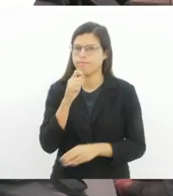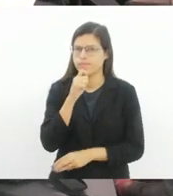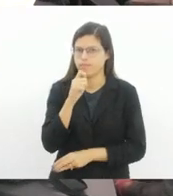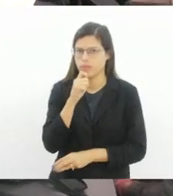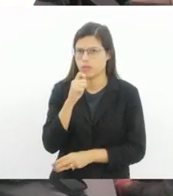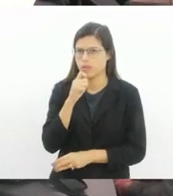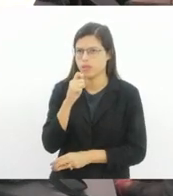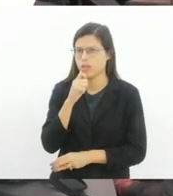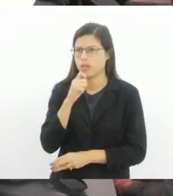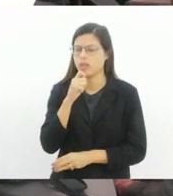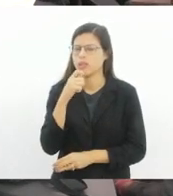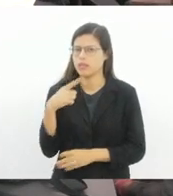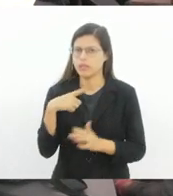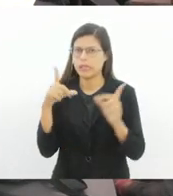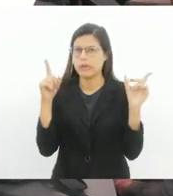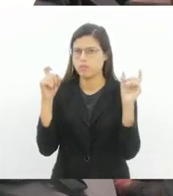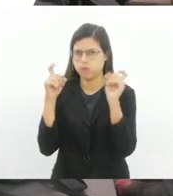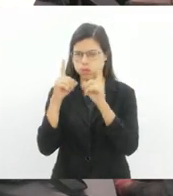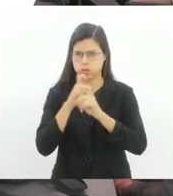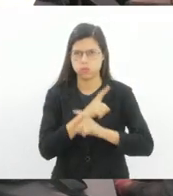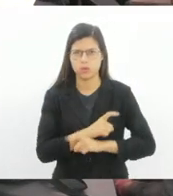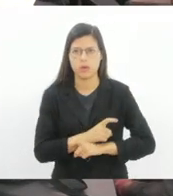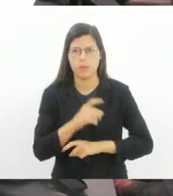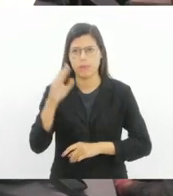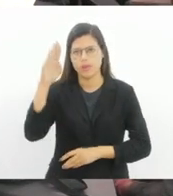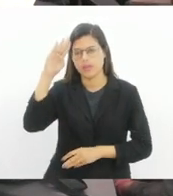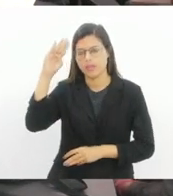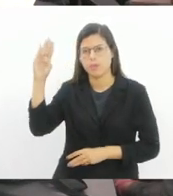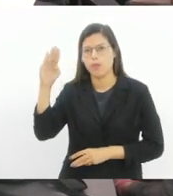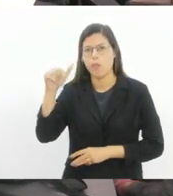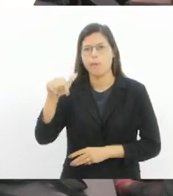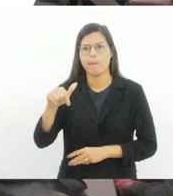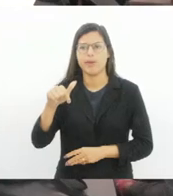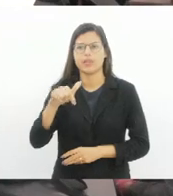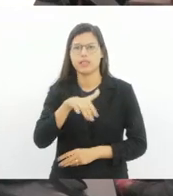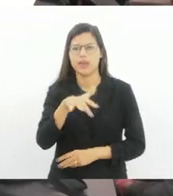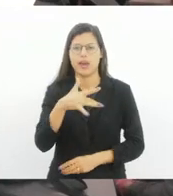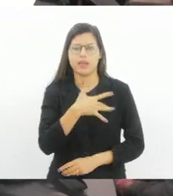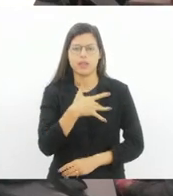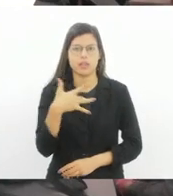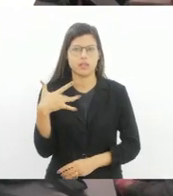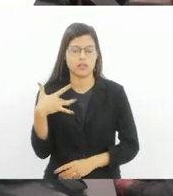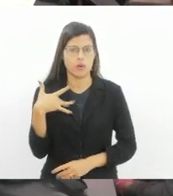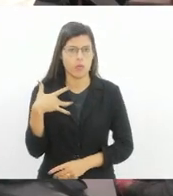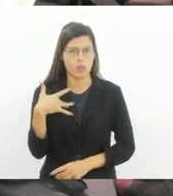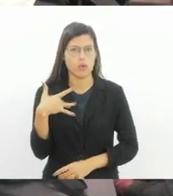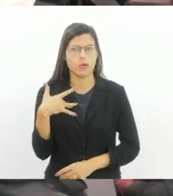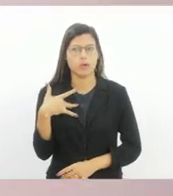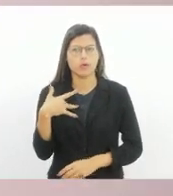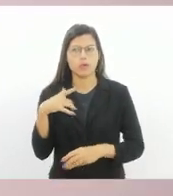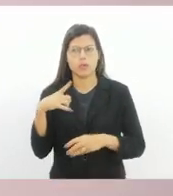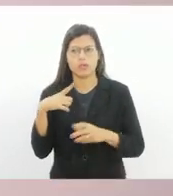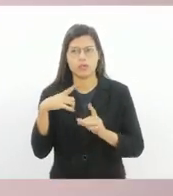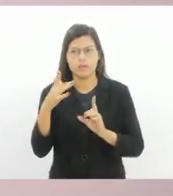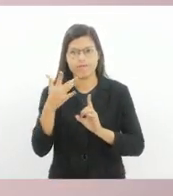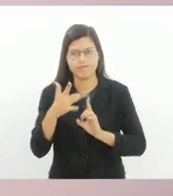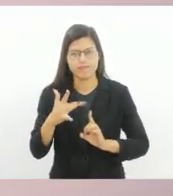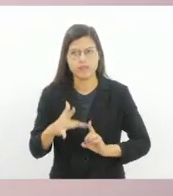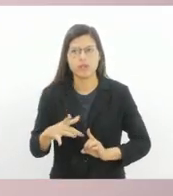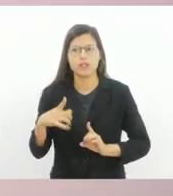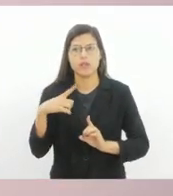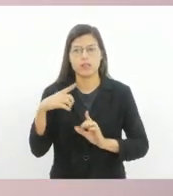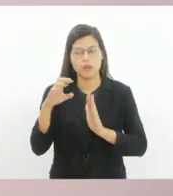ainda encontra muita dificuldade, principalmente na rede de atendimento da saúde, onde revitimiza, onde que a gente tem no Estatuto da